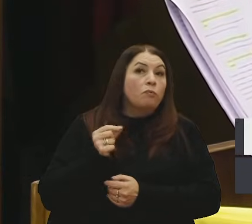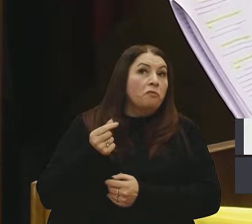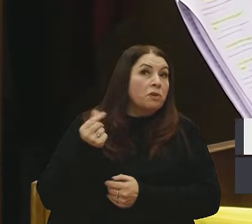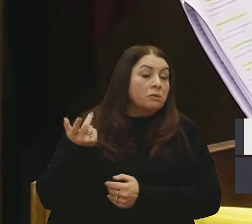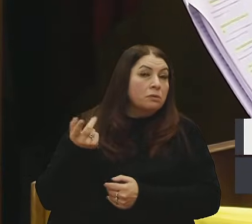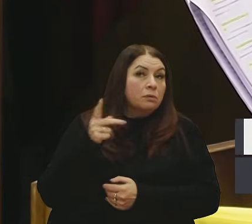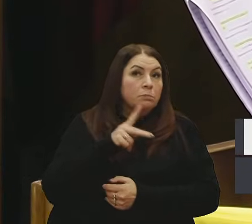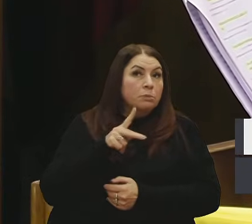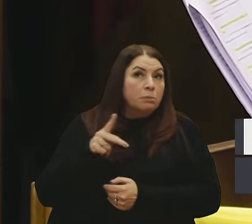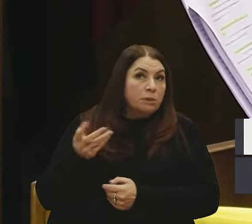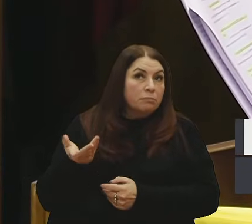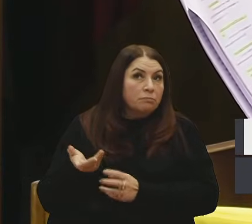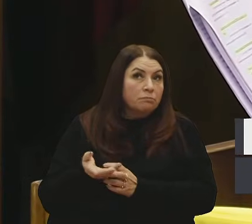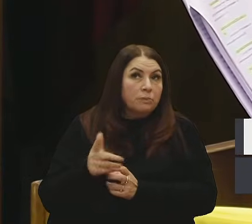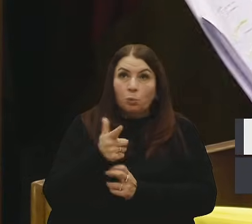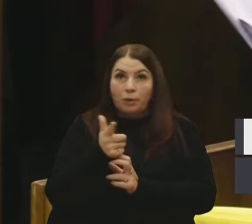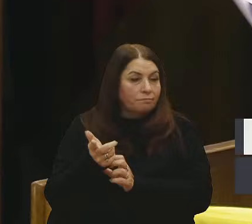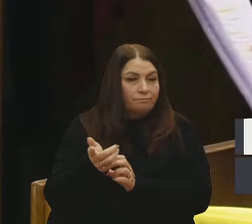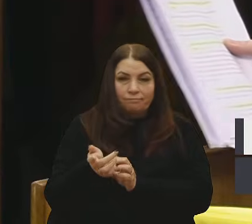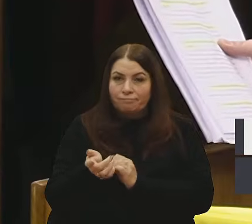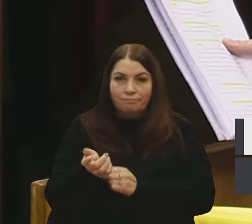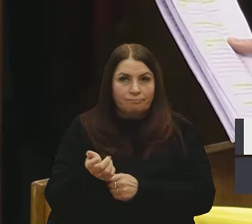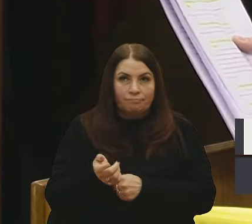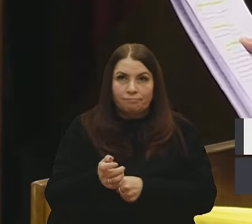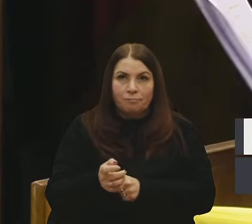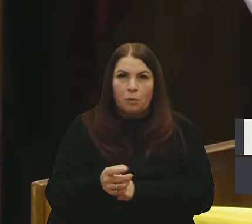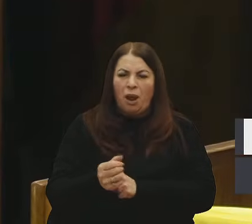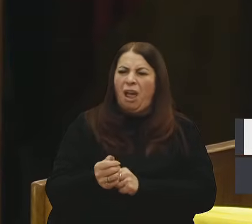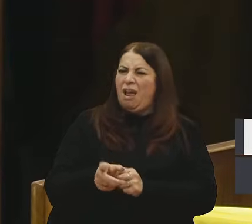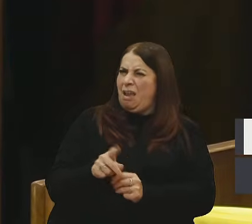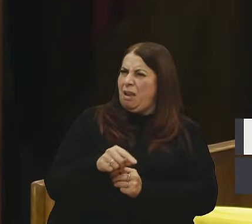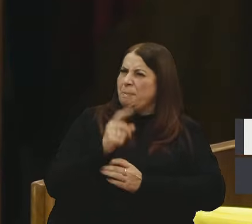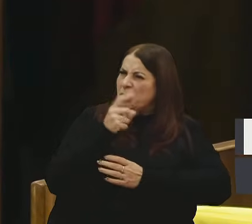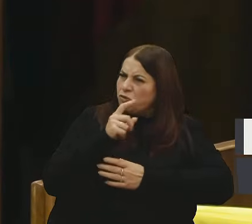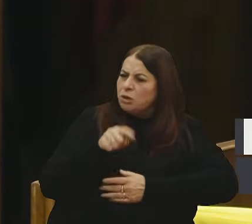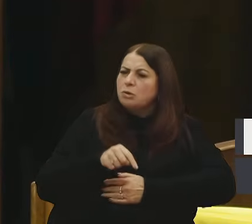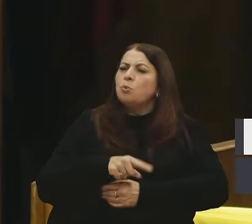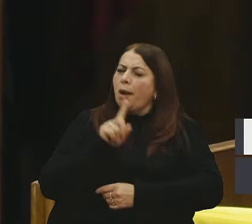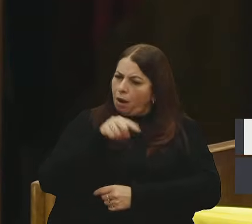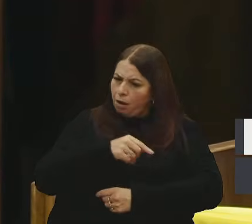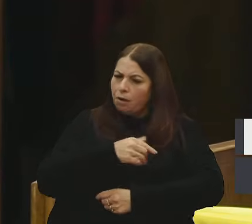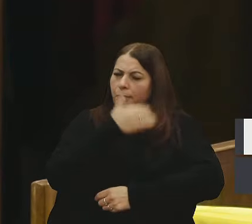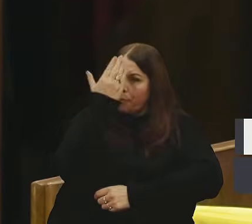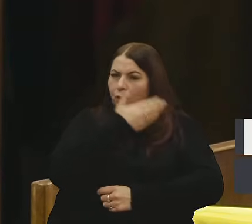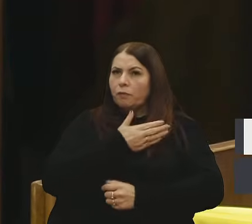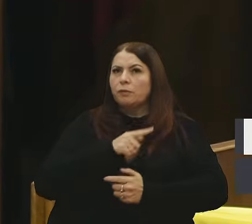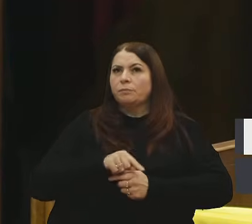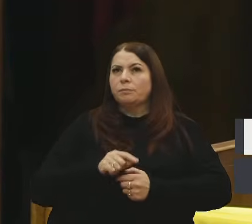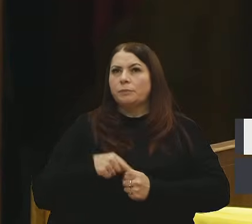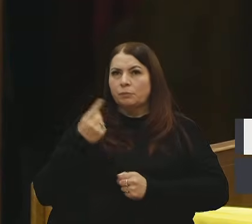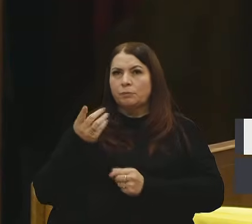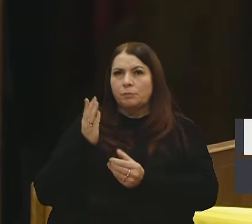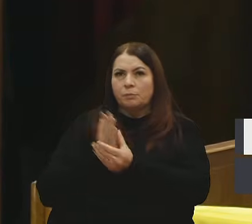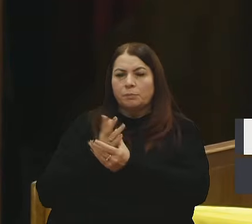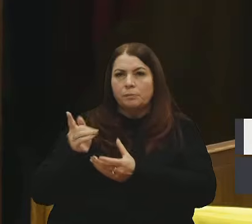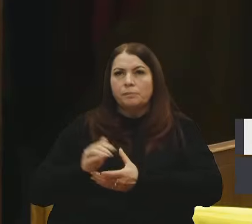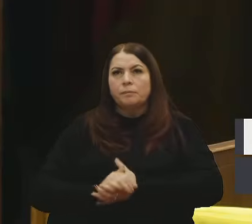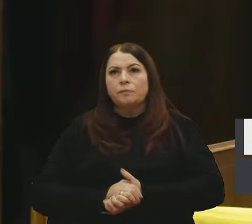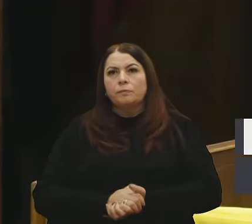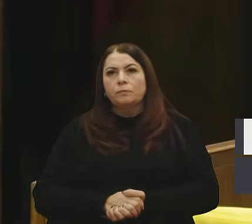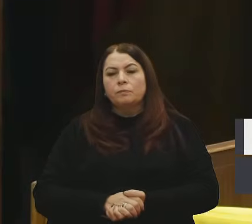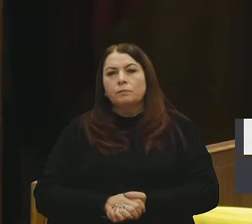da PPP? Não existe. Ah, não pode ser verdade isso. E eu provo. Mas vamos provar no processo.